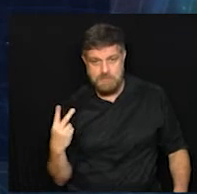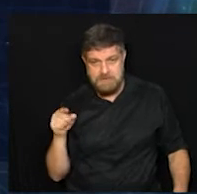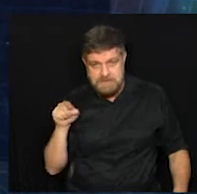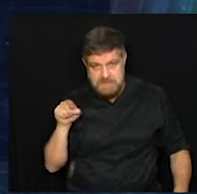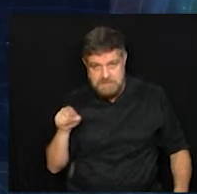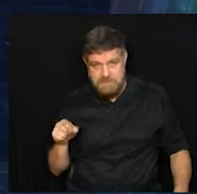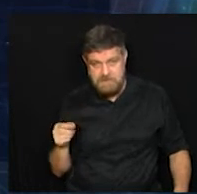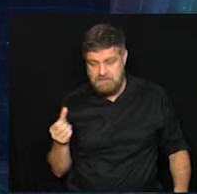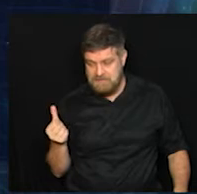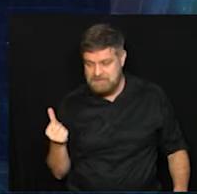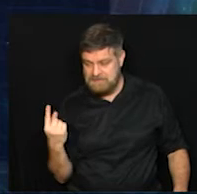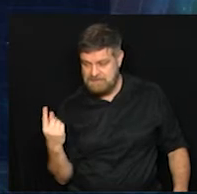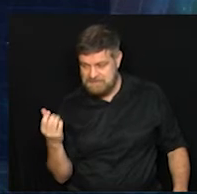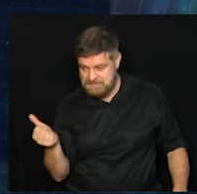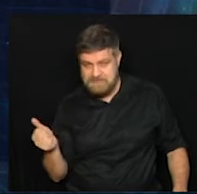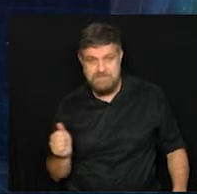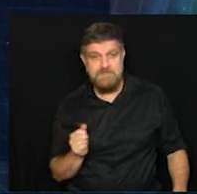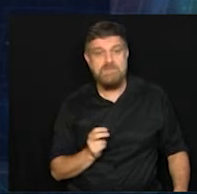12.616, Valinhos